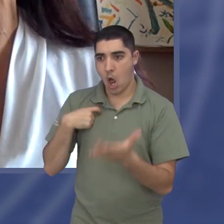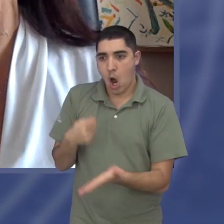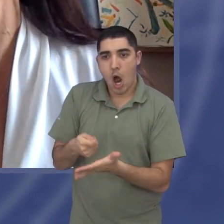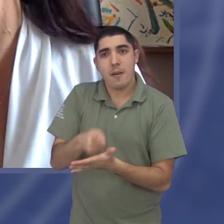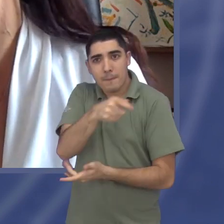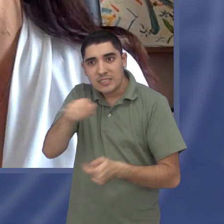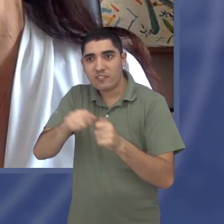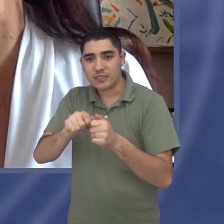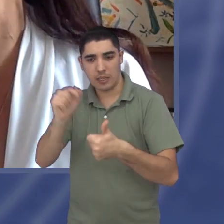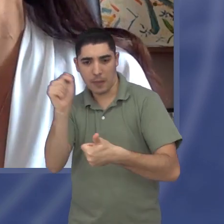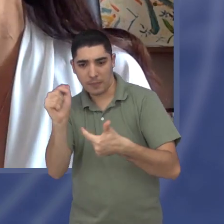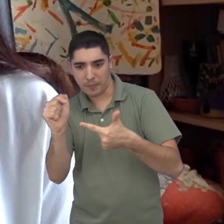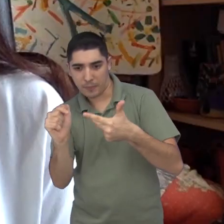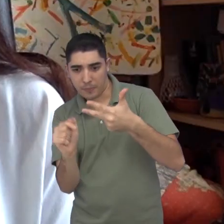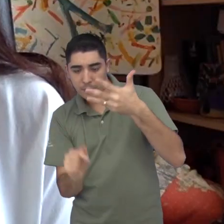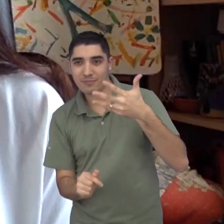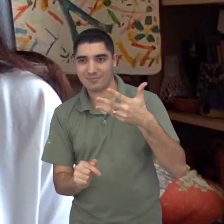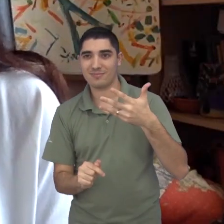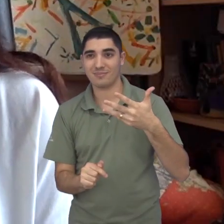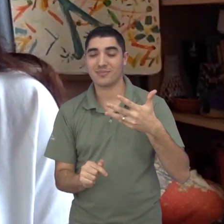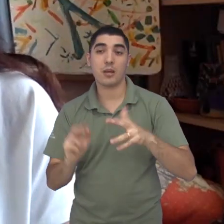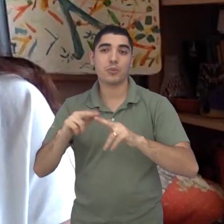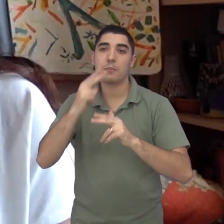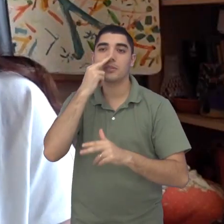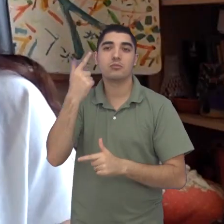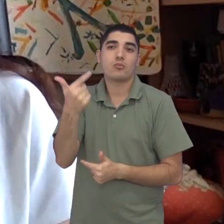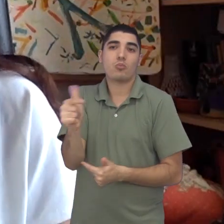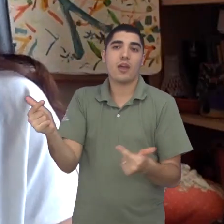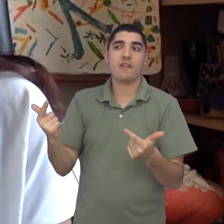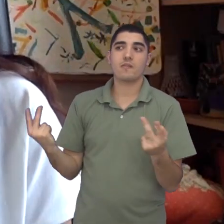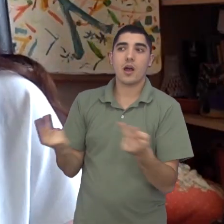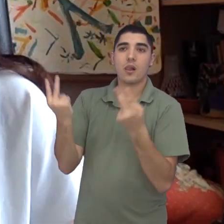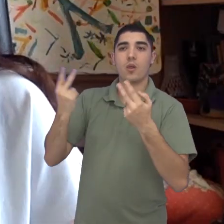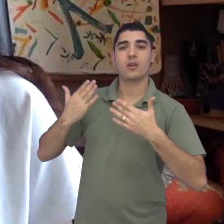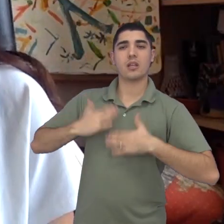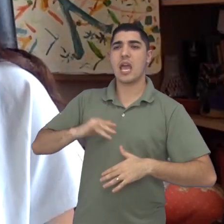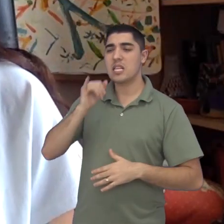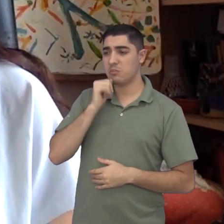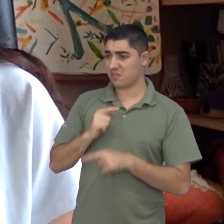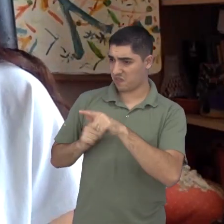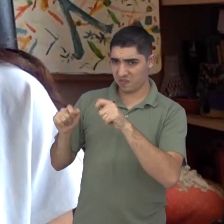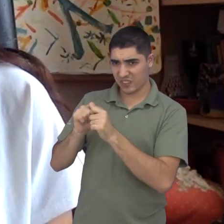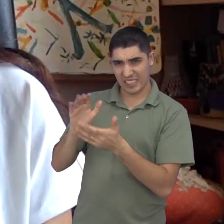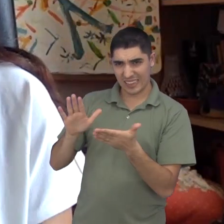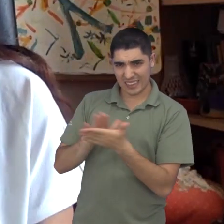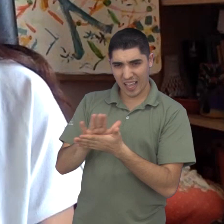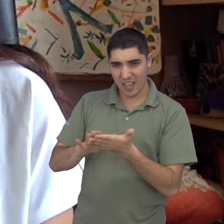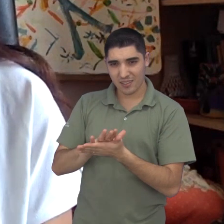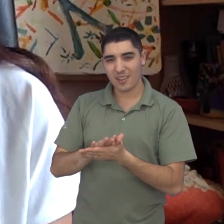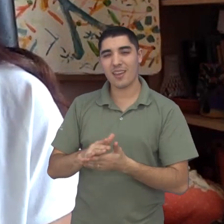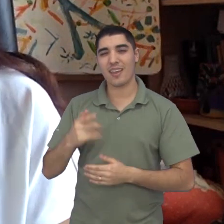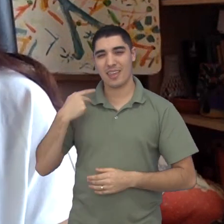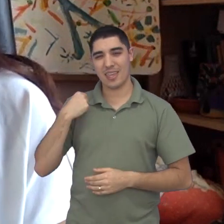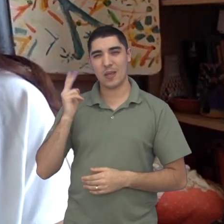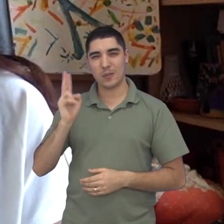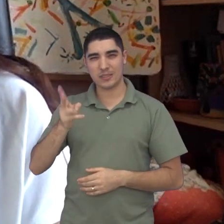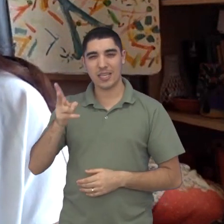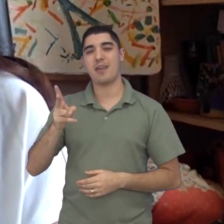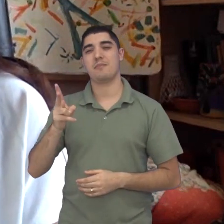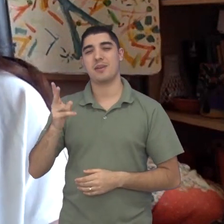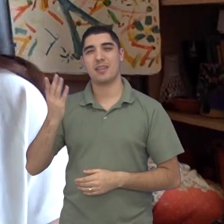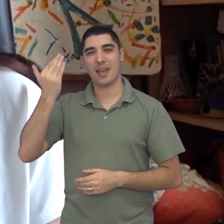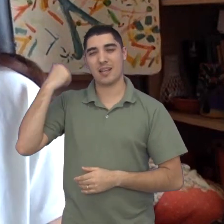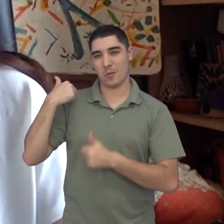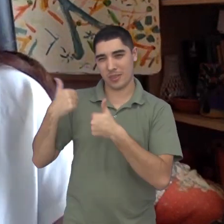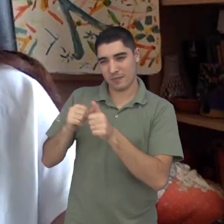tempo vazio, ele é socialmente desvalorizado, né? A pessoa dizer que não está fazendo nada. Eu brincava quando eu